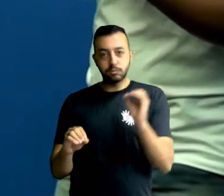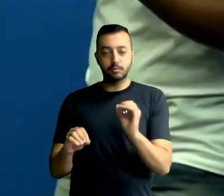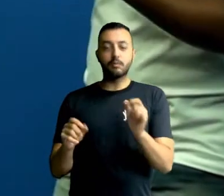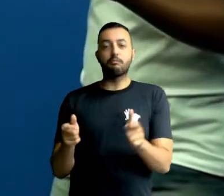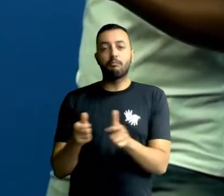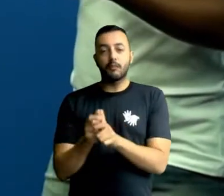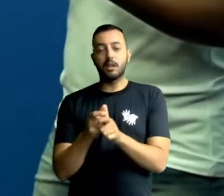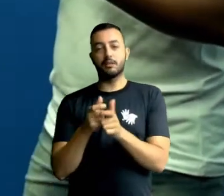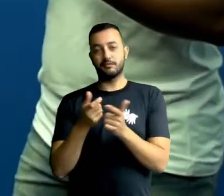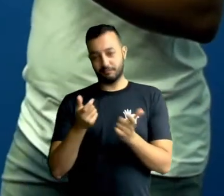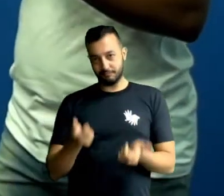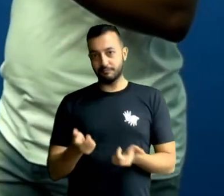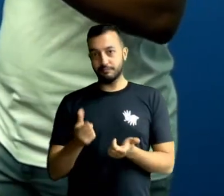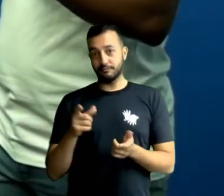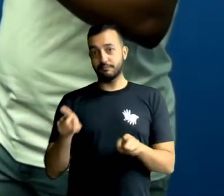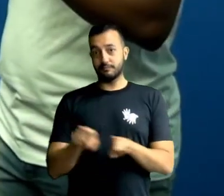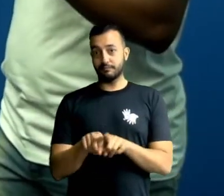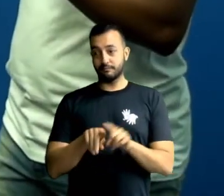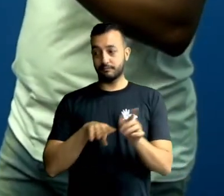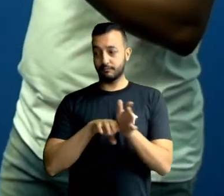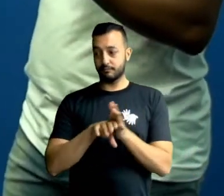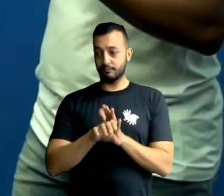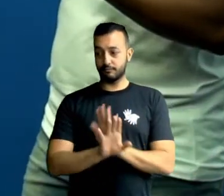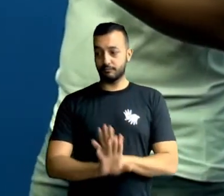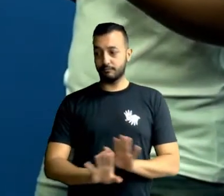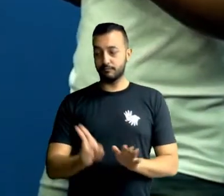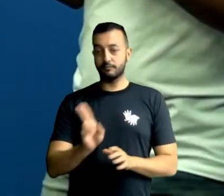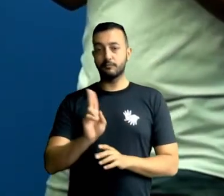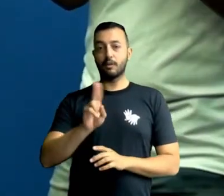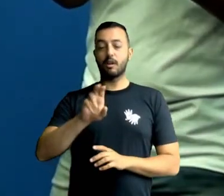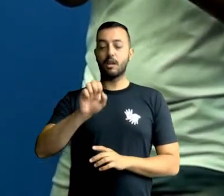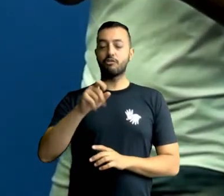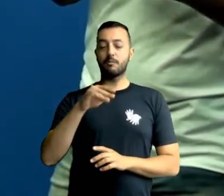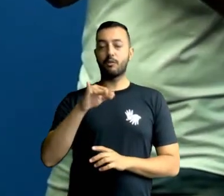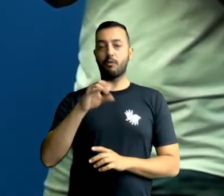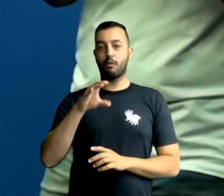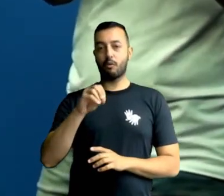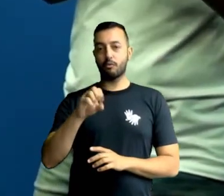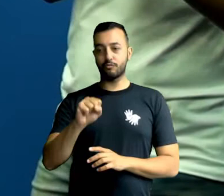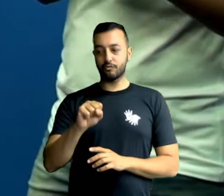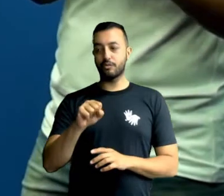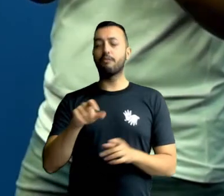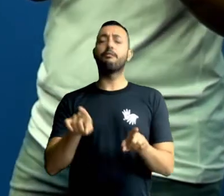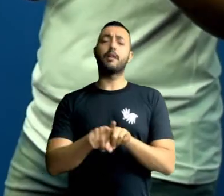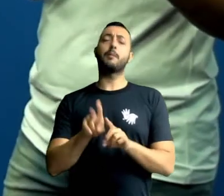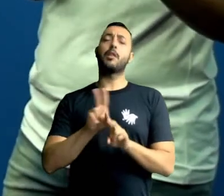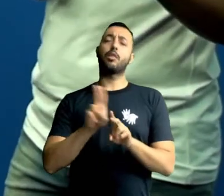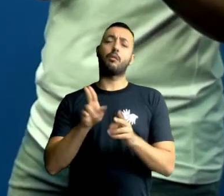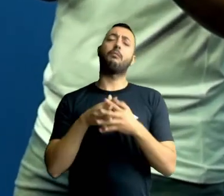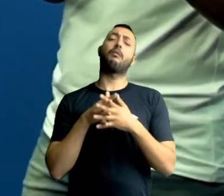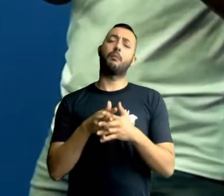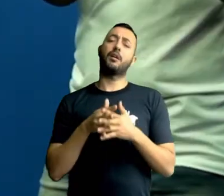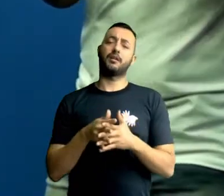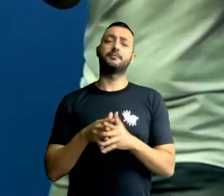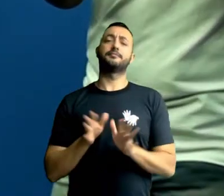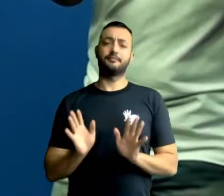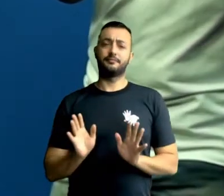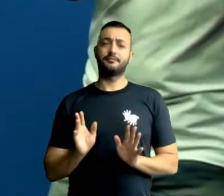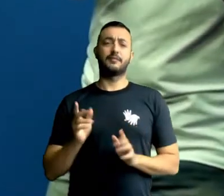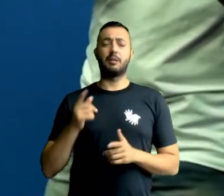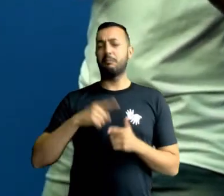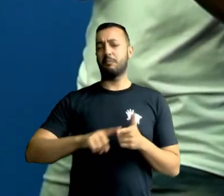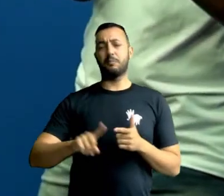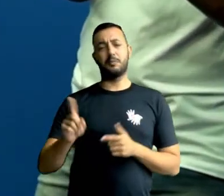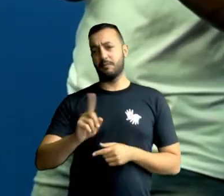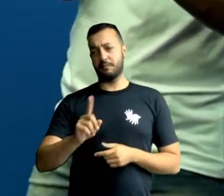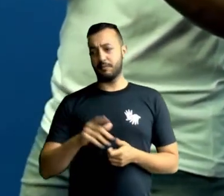de diplococos. Um tipo de bactéria assim é chamado de streptococos. Essas bactérias têm uns nomes complicados, certo? Mas não